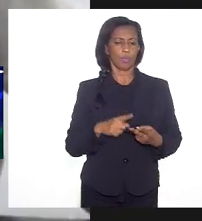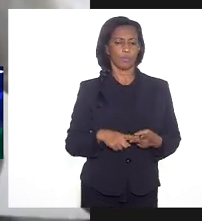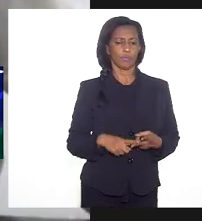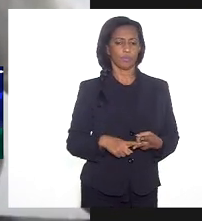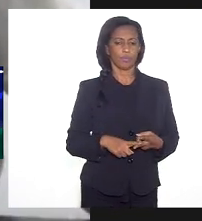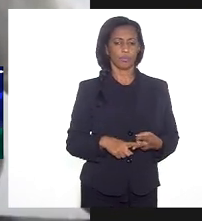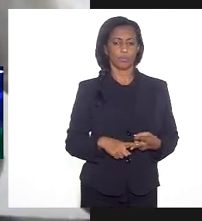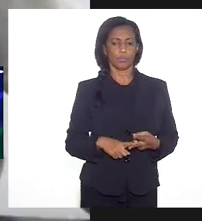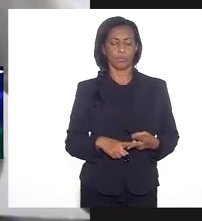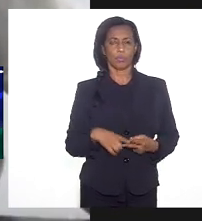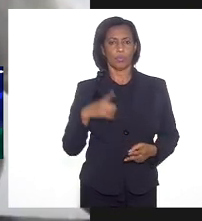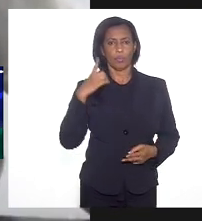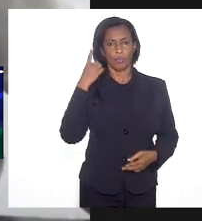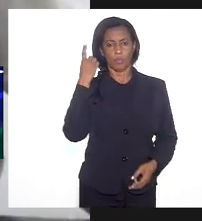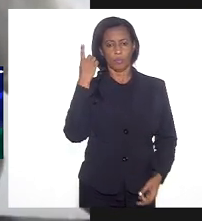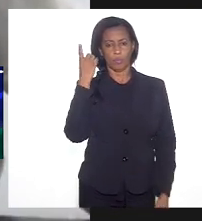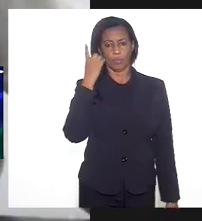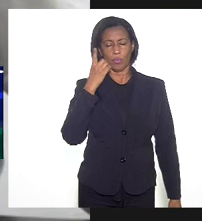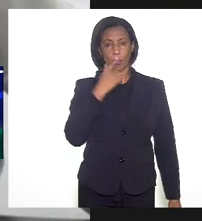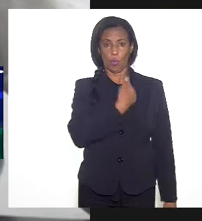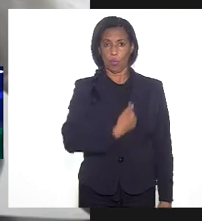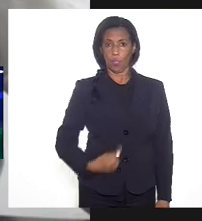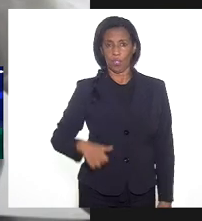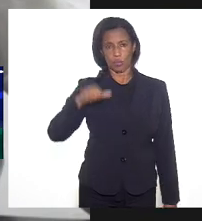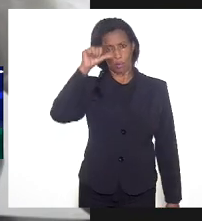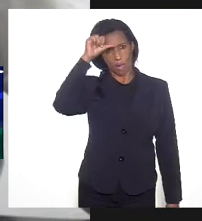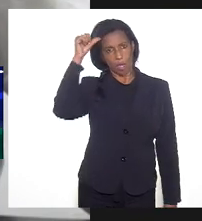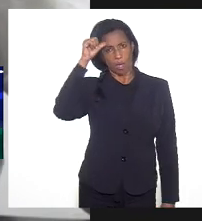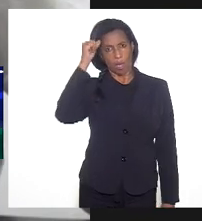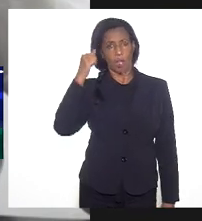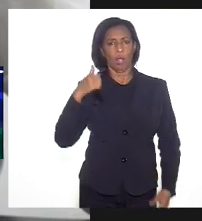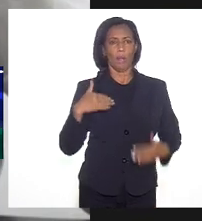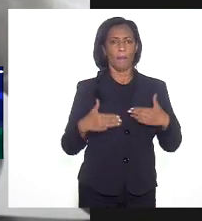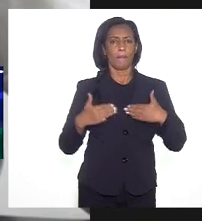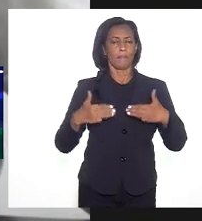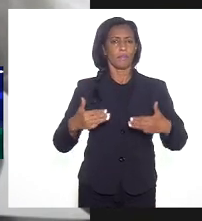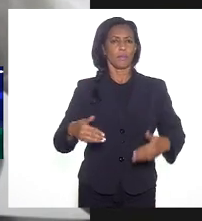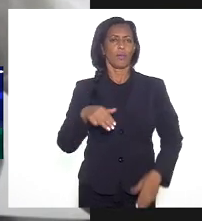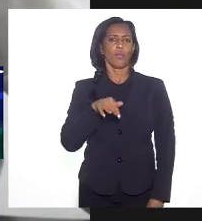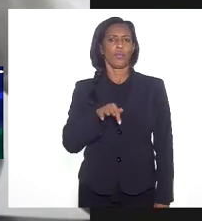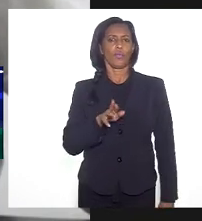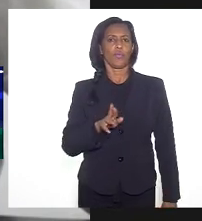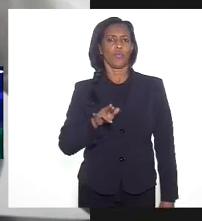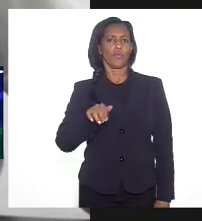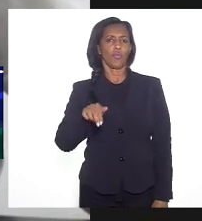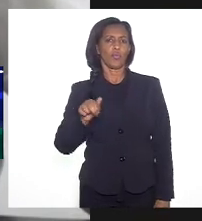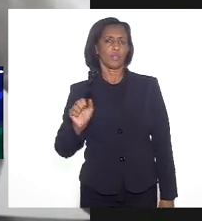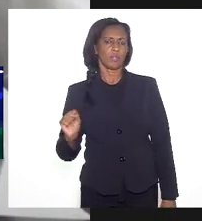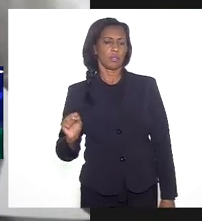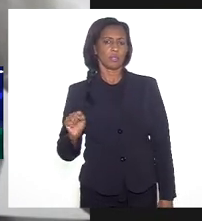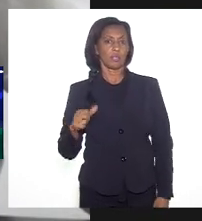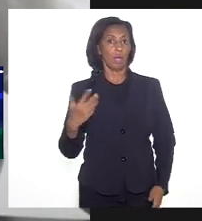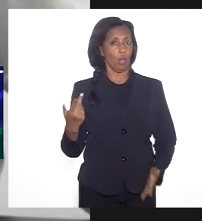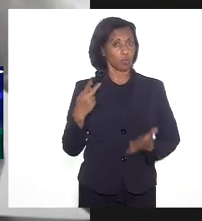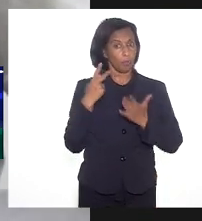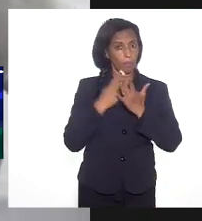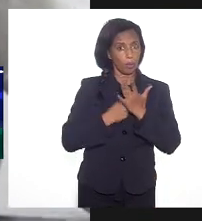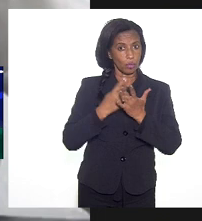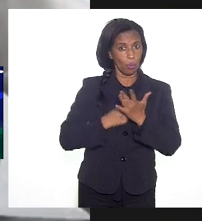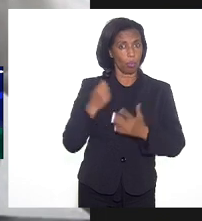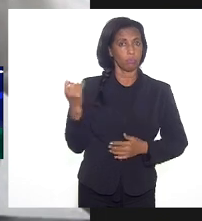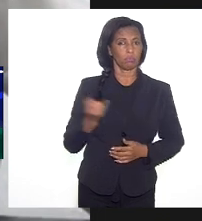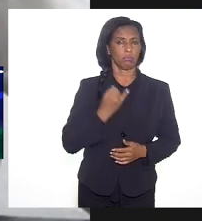o deputado o governador Cláudio Castro o ministro Fux onde adotamos protocolos importantes